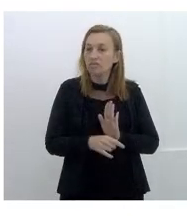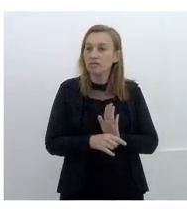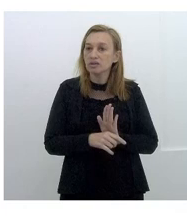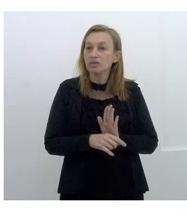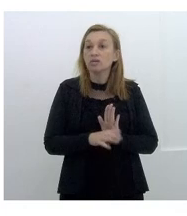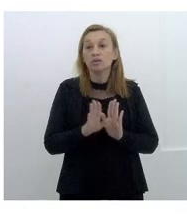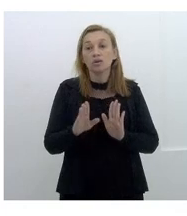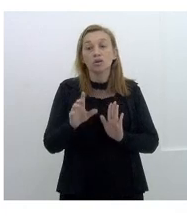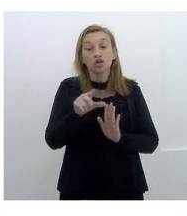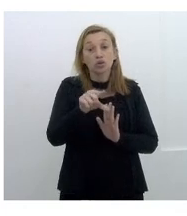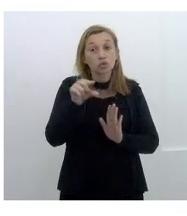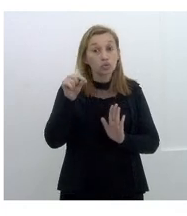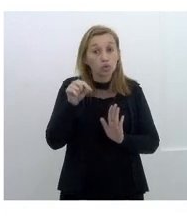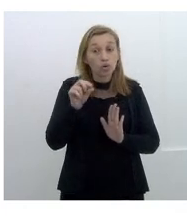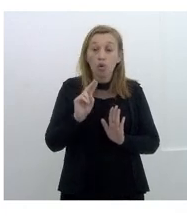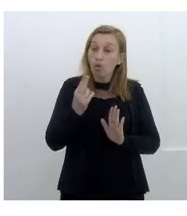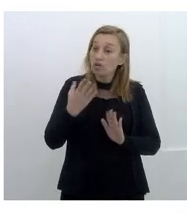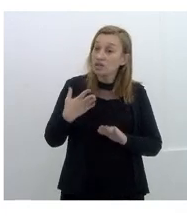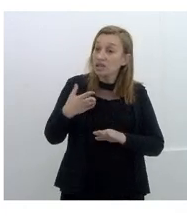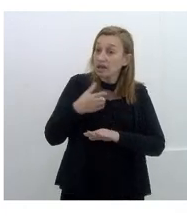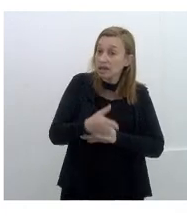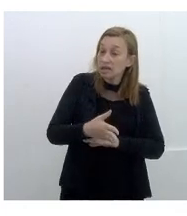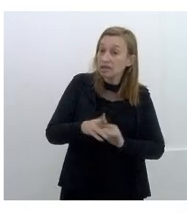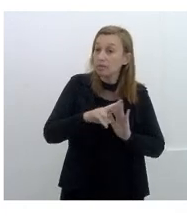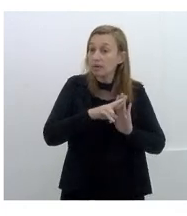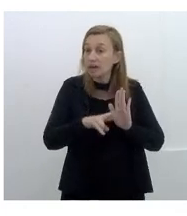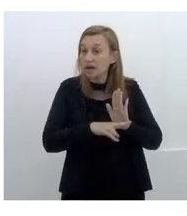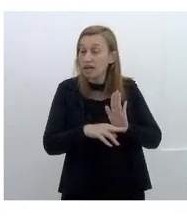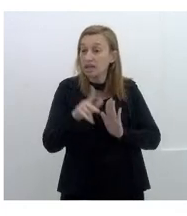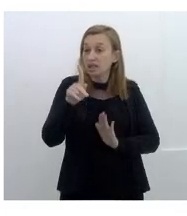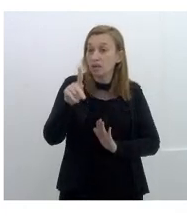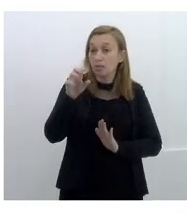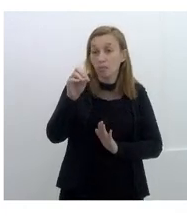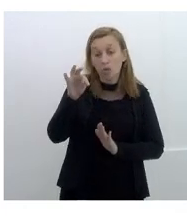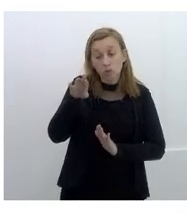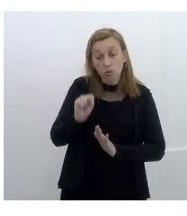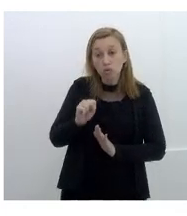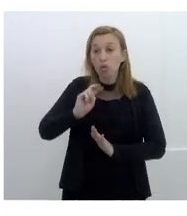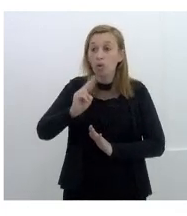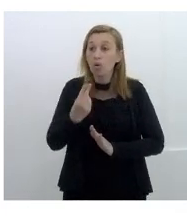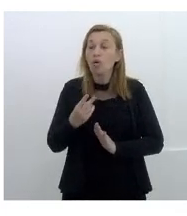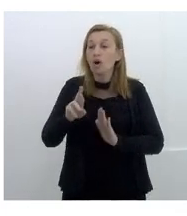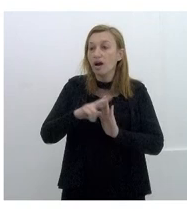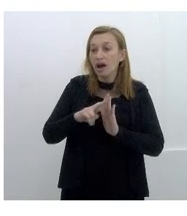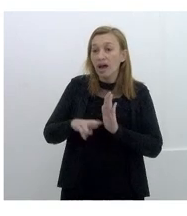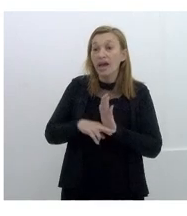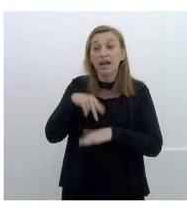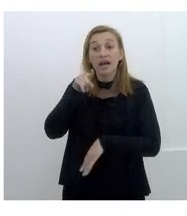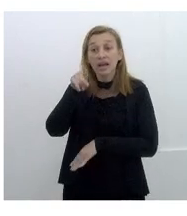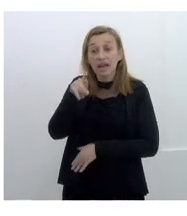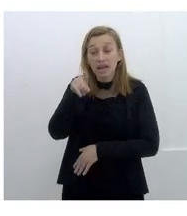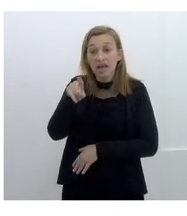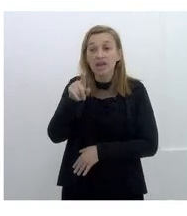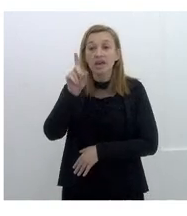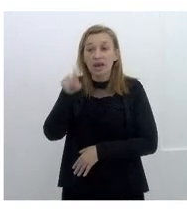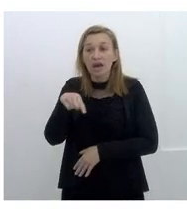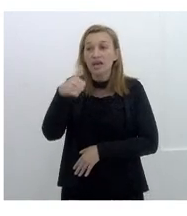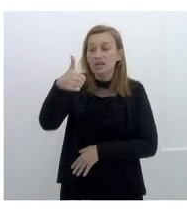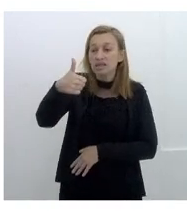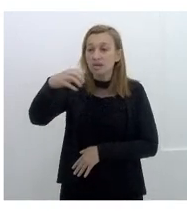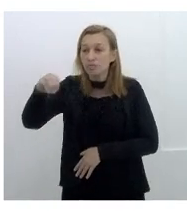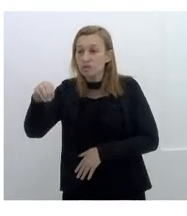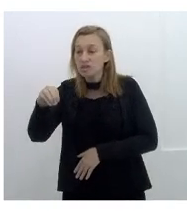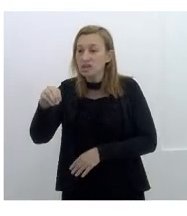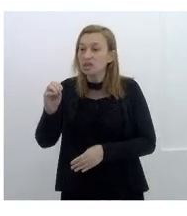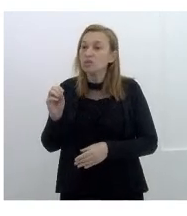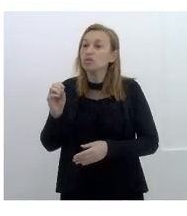é opcional tá ou você entra pela regra de pontos ou você entra por essa regra aí que é 100 porcento do